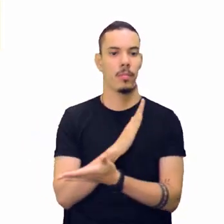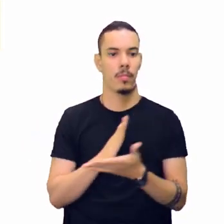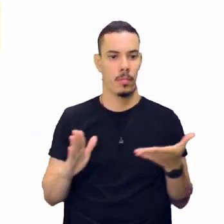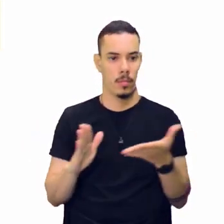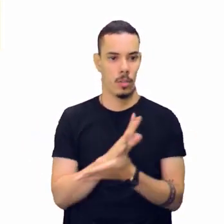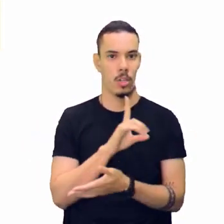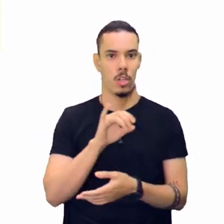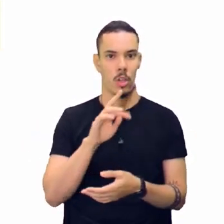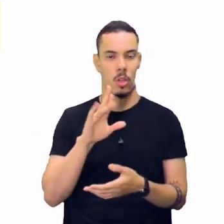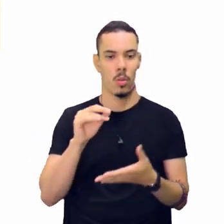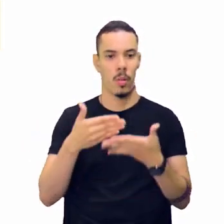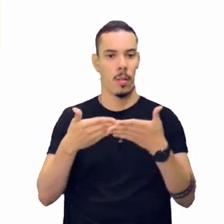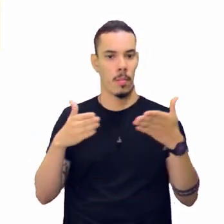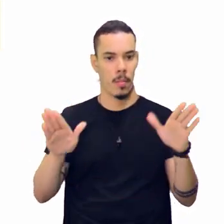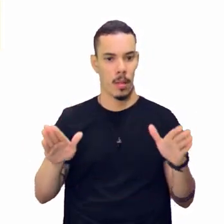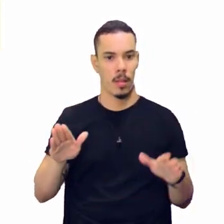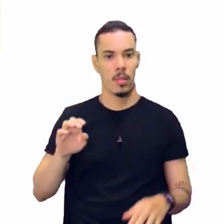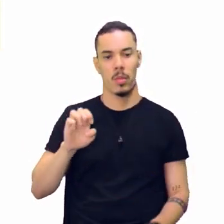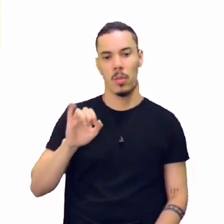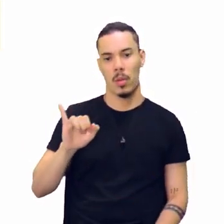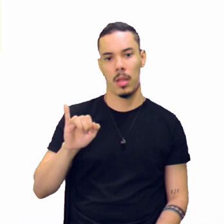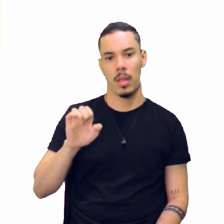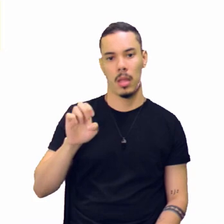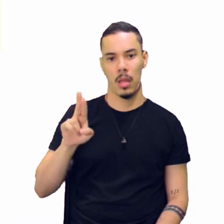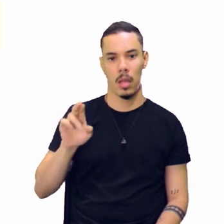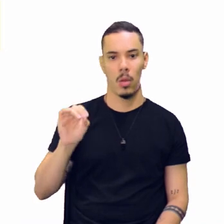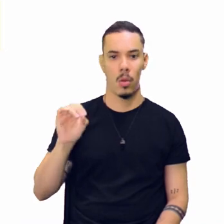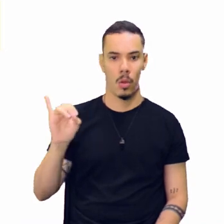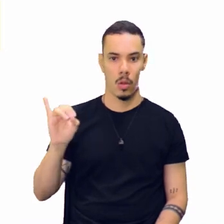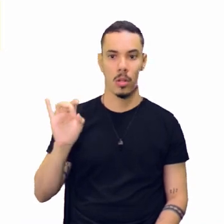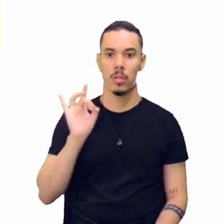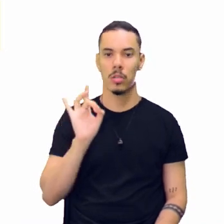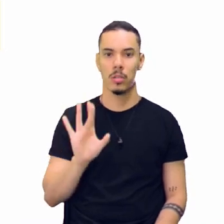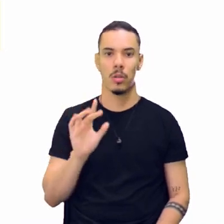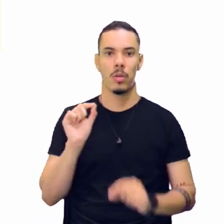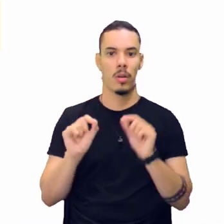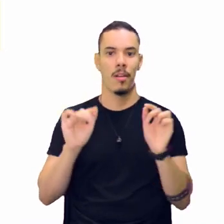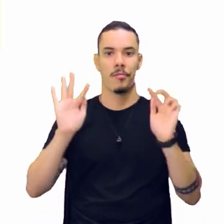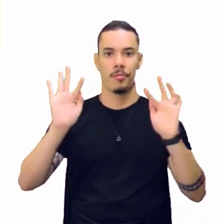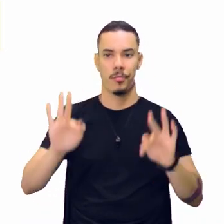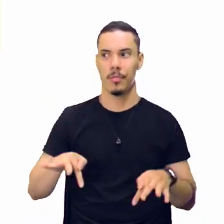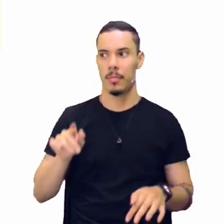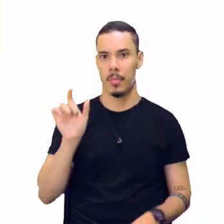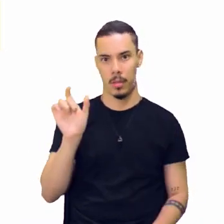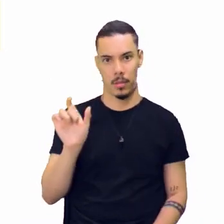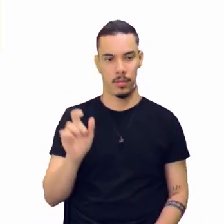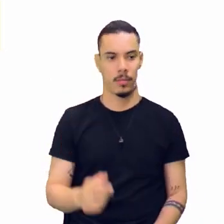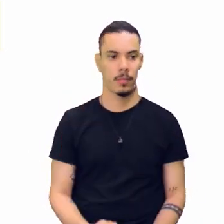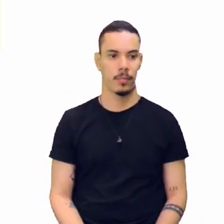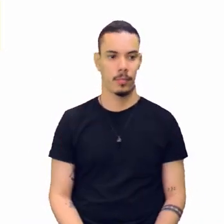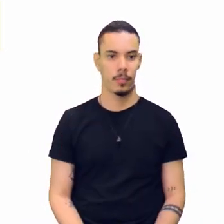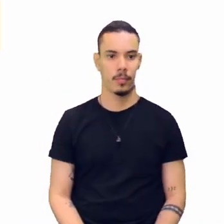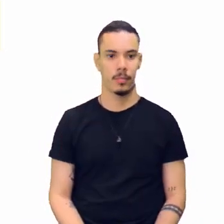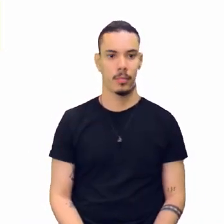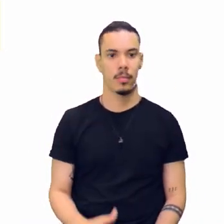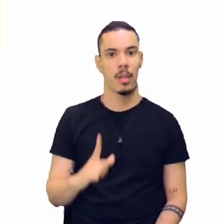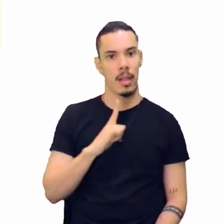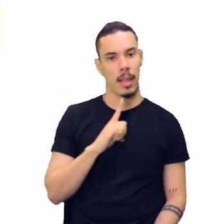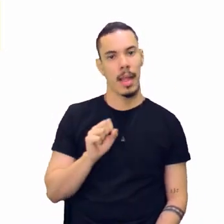abertos, ei, el, oi, somente em final de palavra. Aí você tem